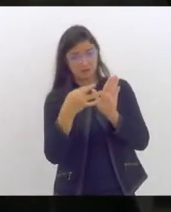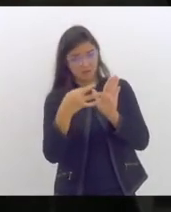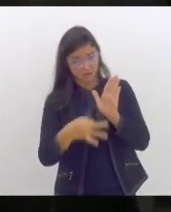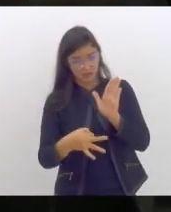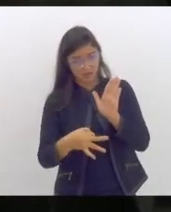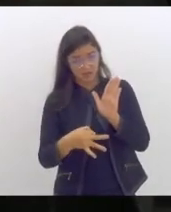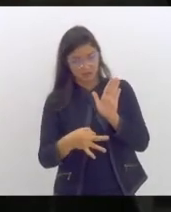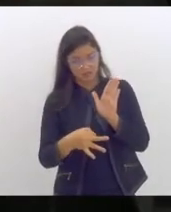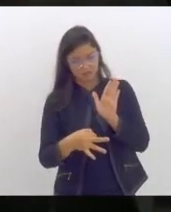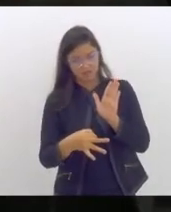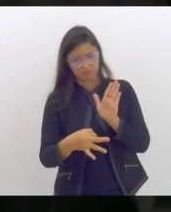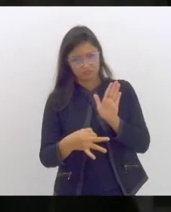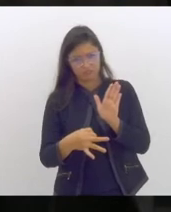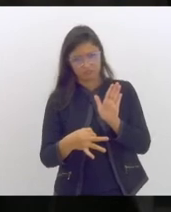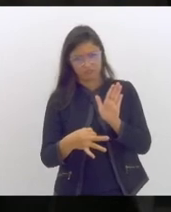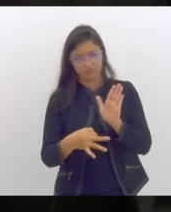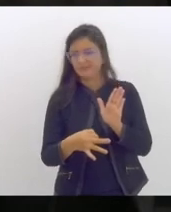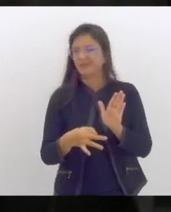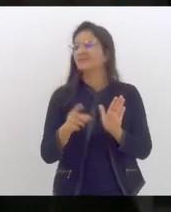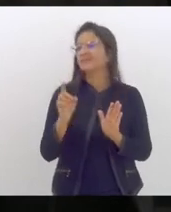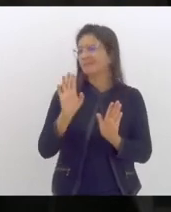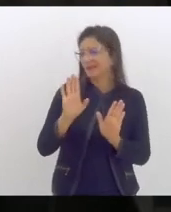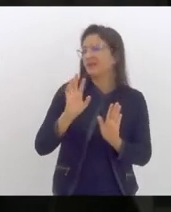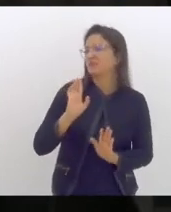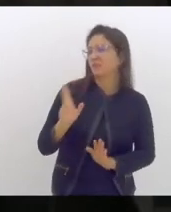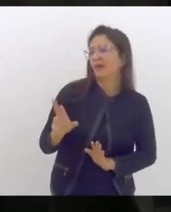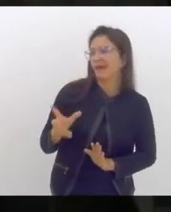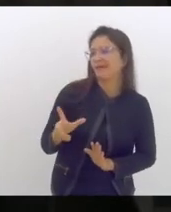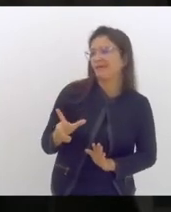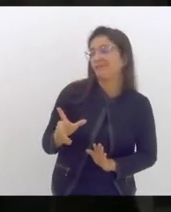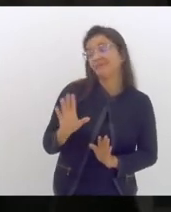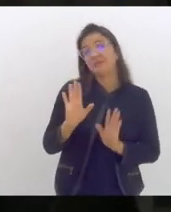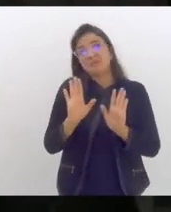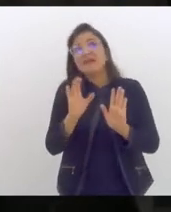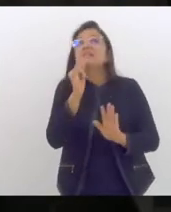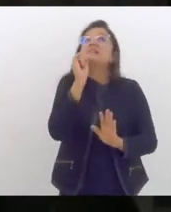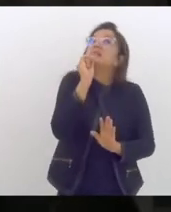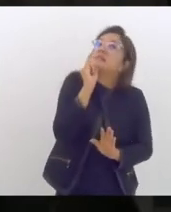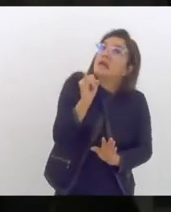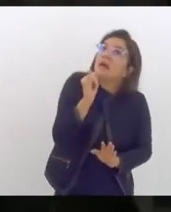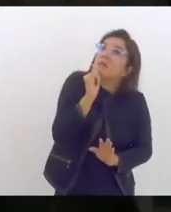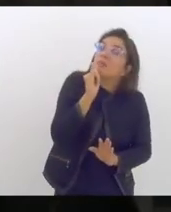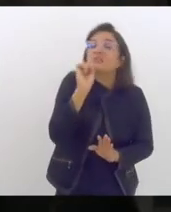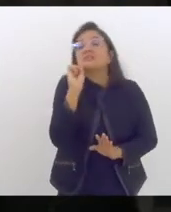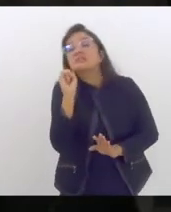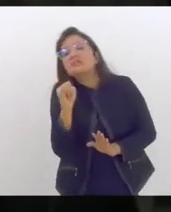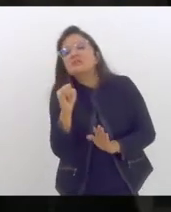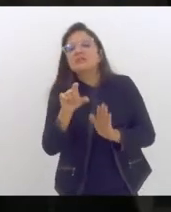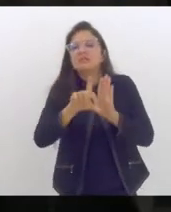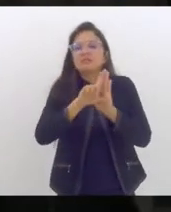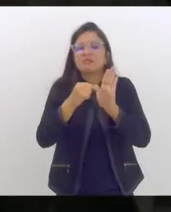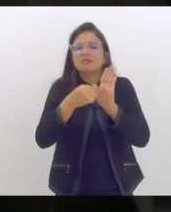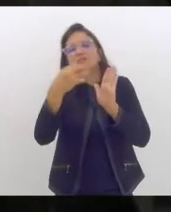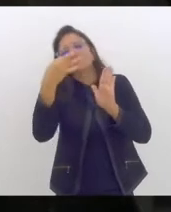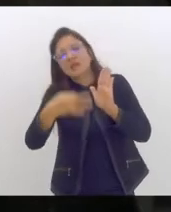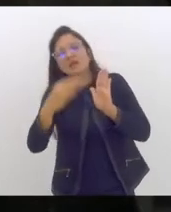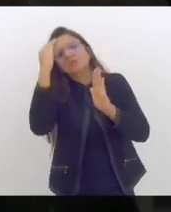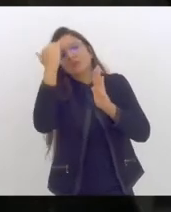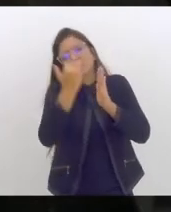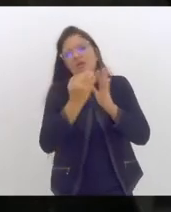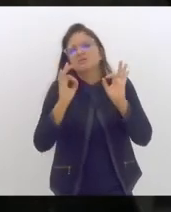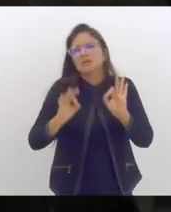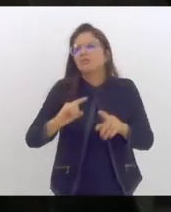totalmente transparente, e não o foro, e eu tivesse sido comunicado,